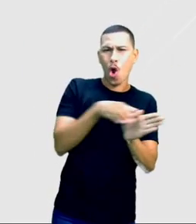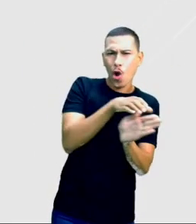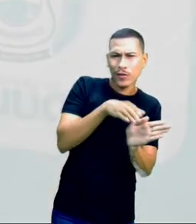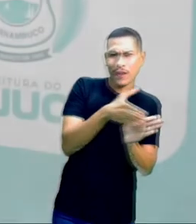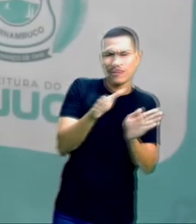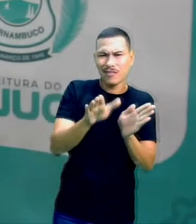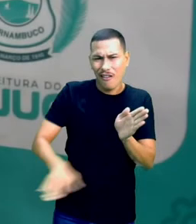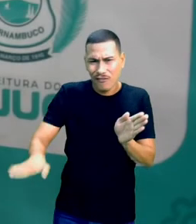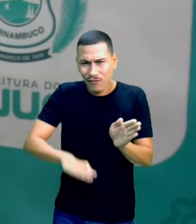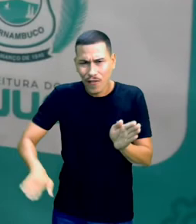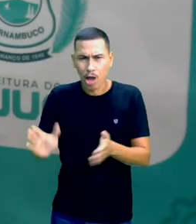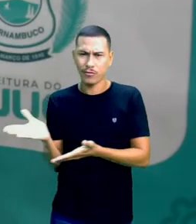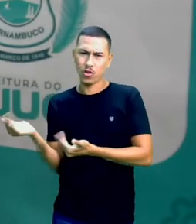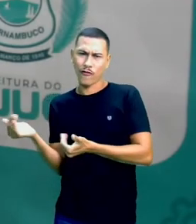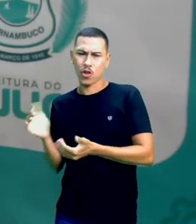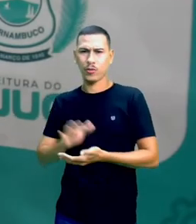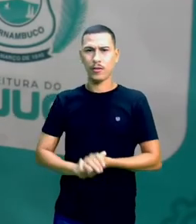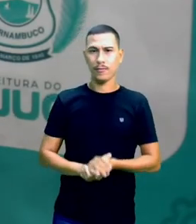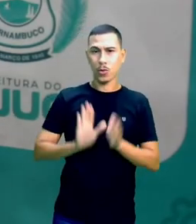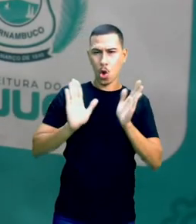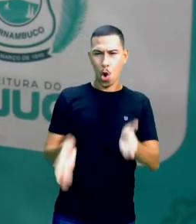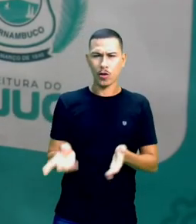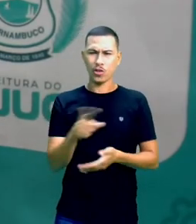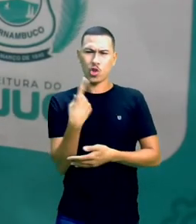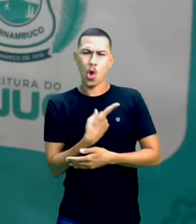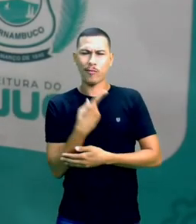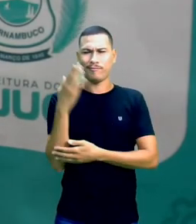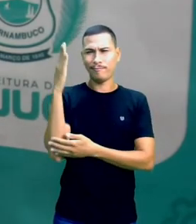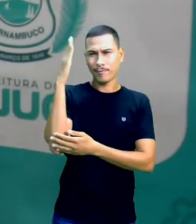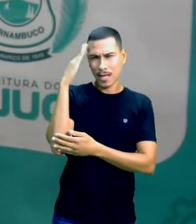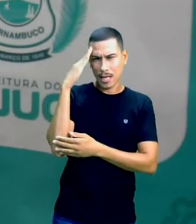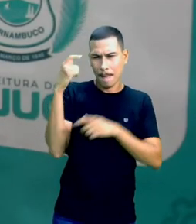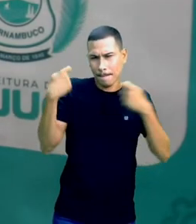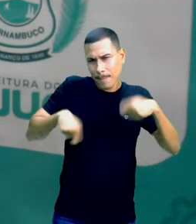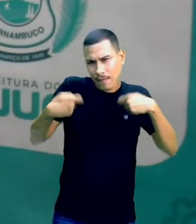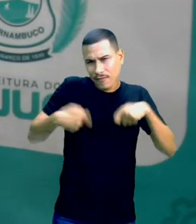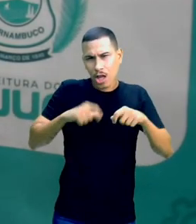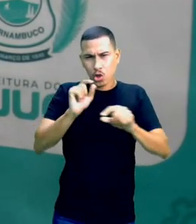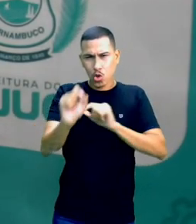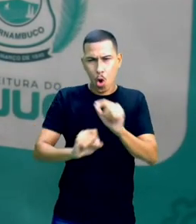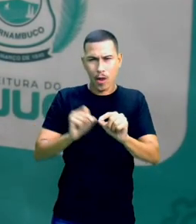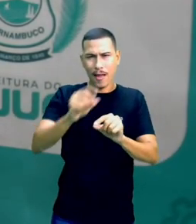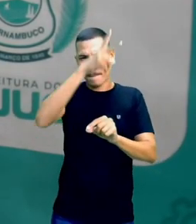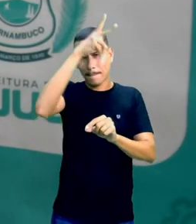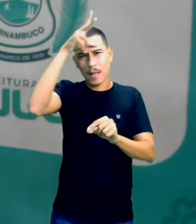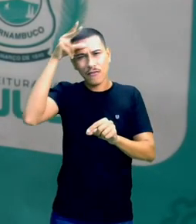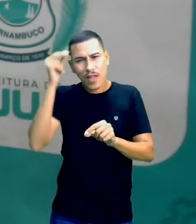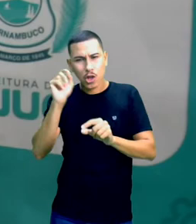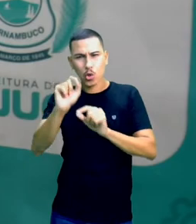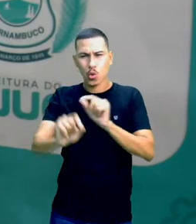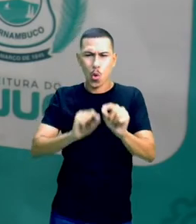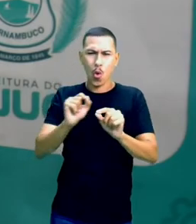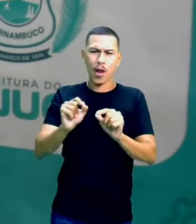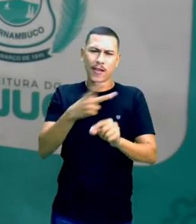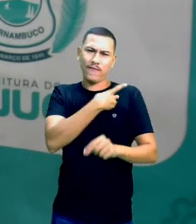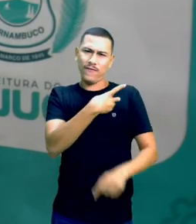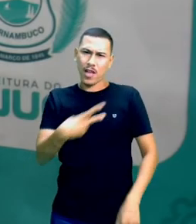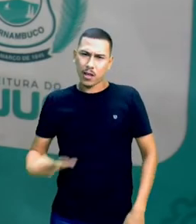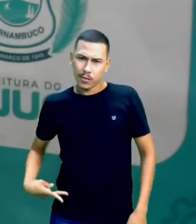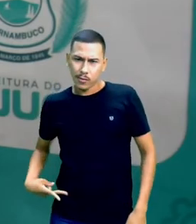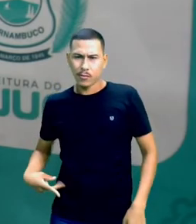Diante do entendimento que tivemos hoje, do nosso olhar da necessidade do que é prefeito, do que é da